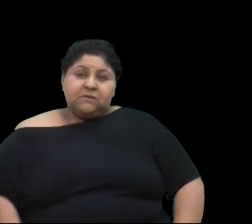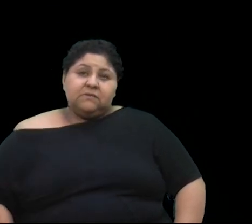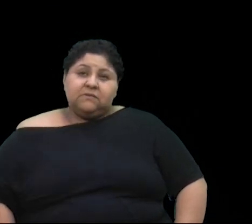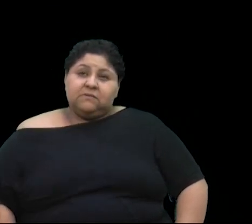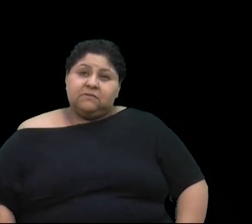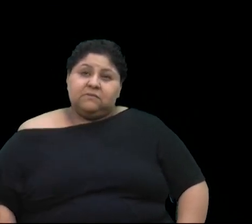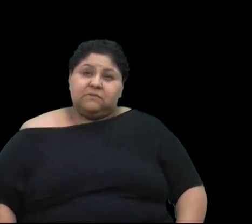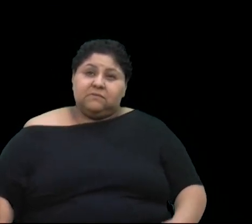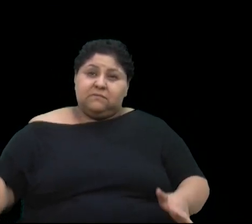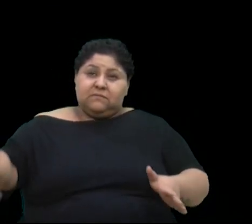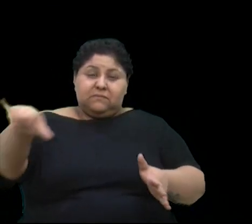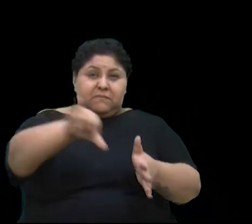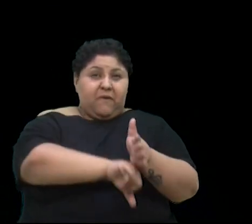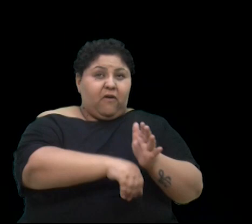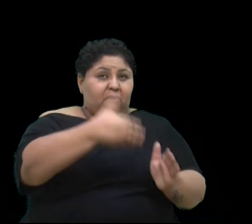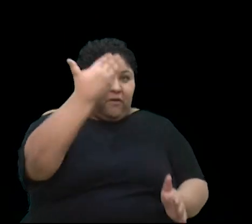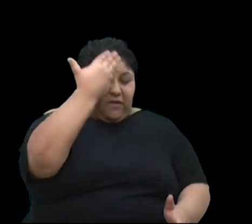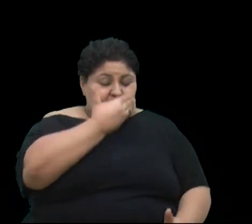Pior cego é aquele que não quer ver.